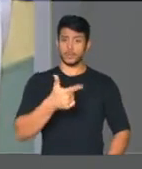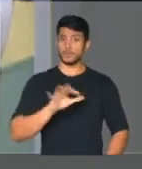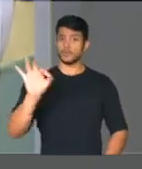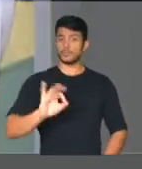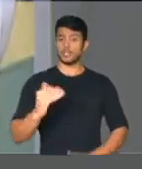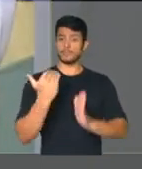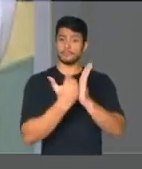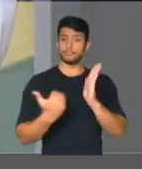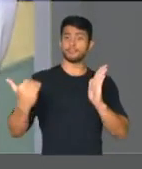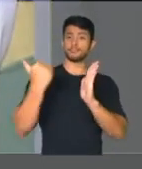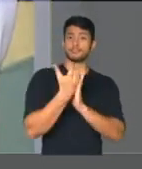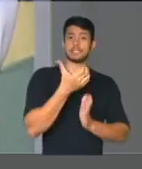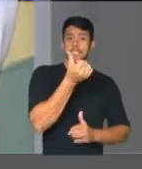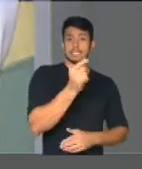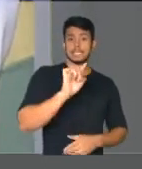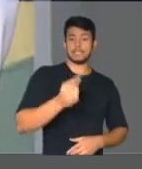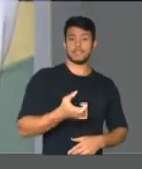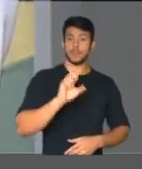3,2% para